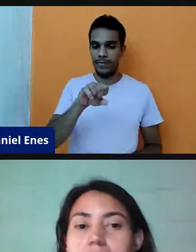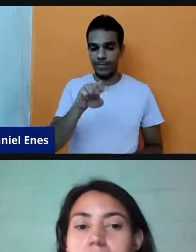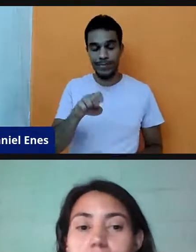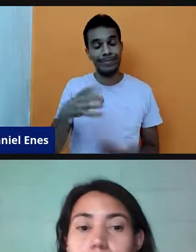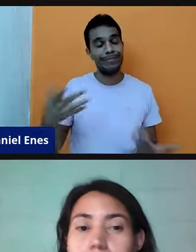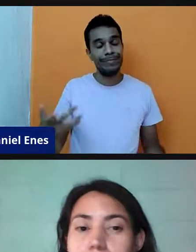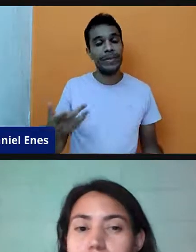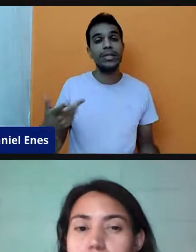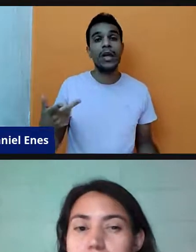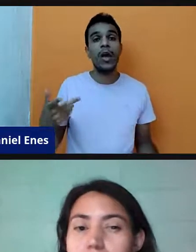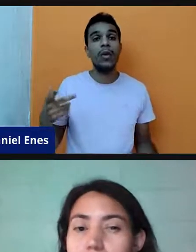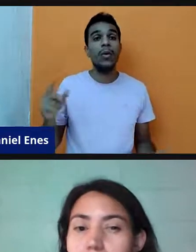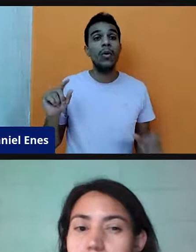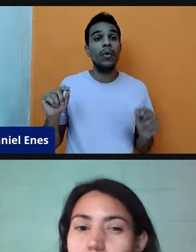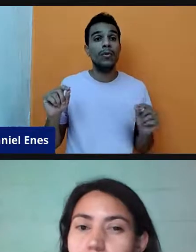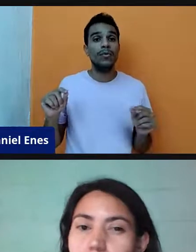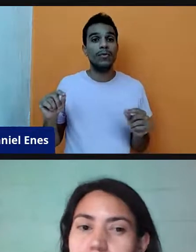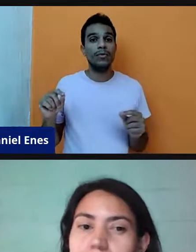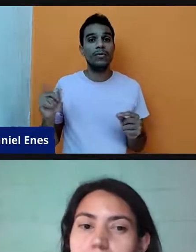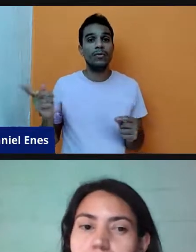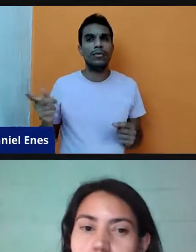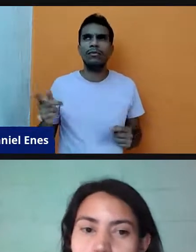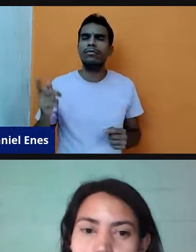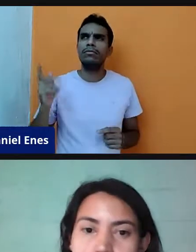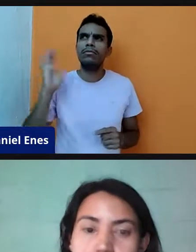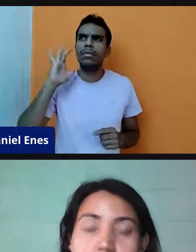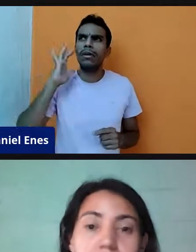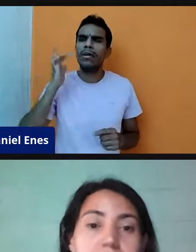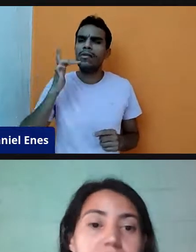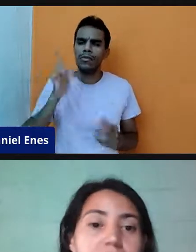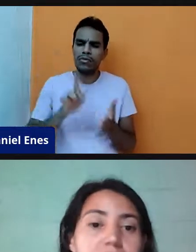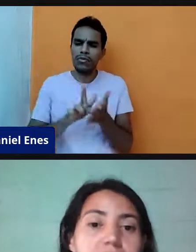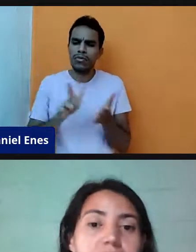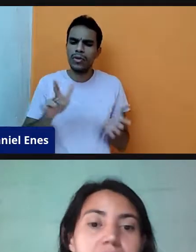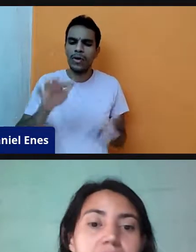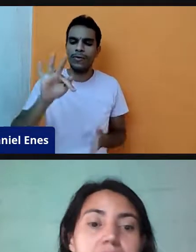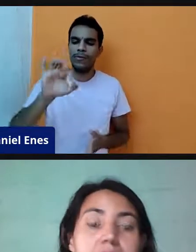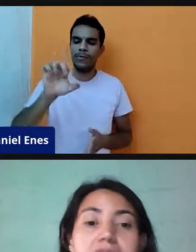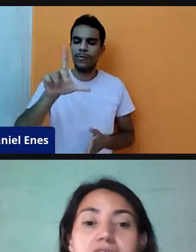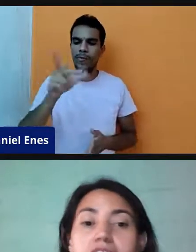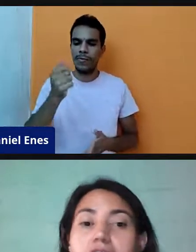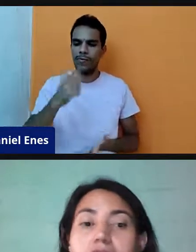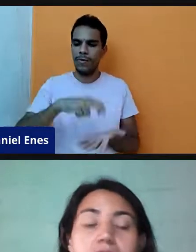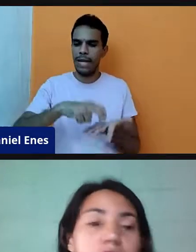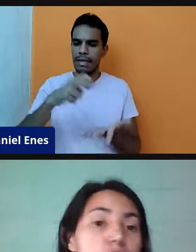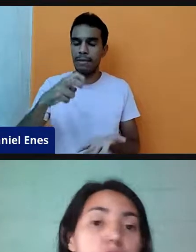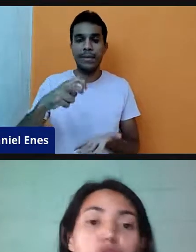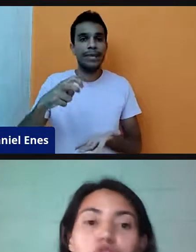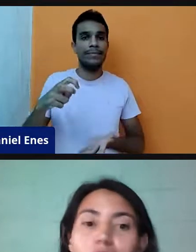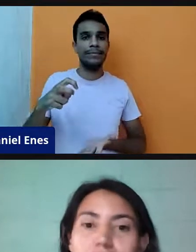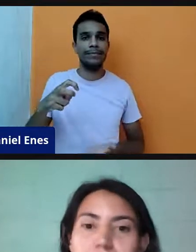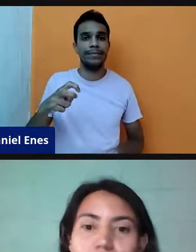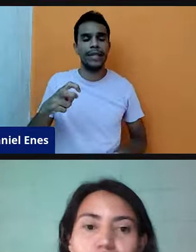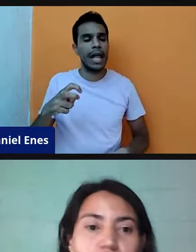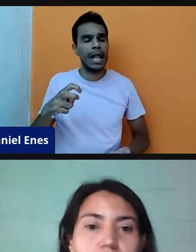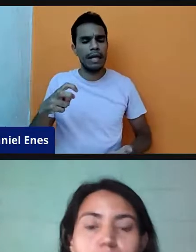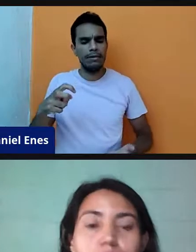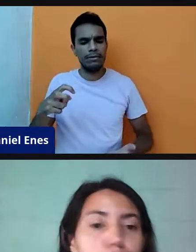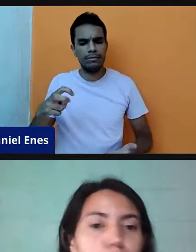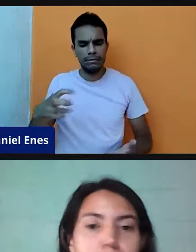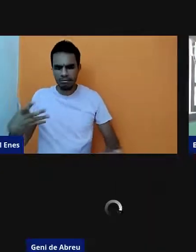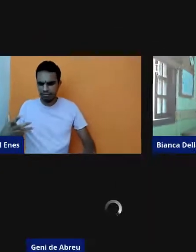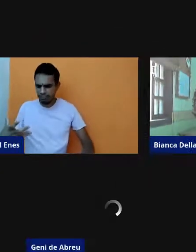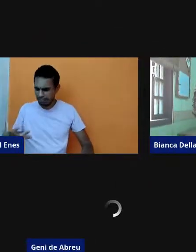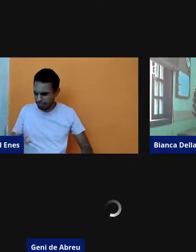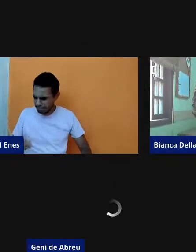ele foi no jornal, se eu não me engano, Folha da Manhã, e ele diz que sofreu um choque, mas um choque